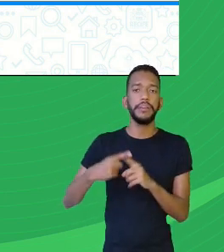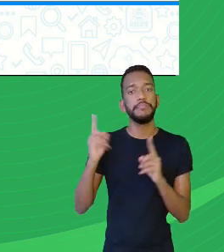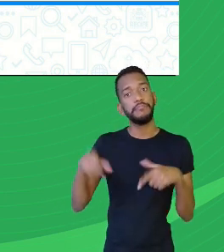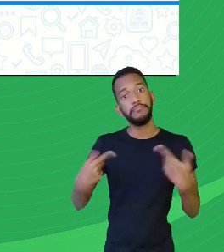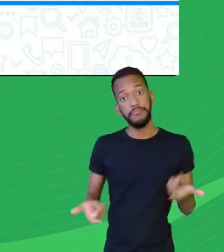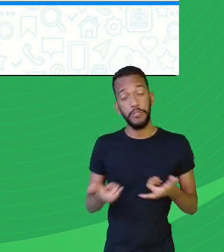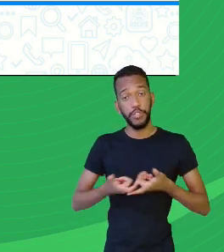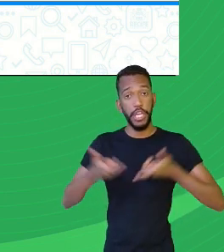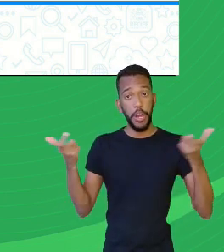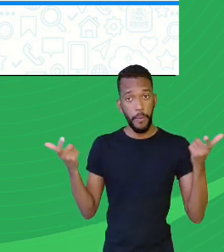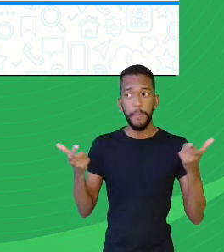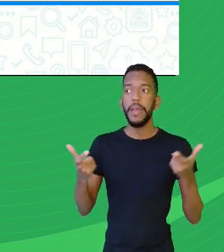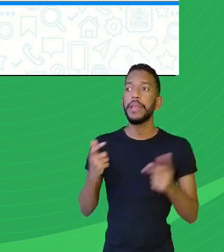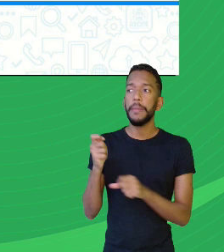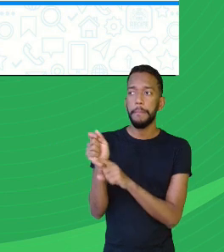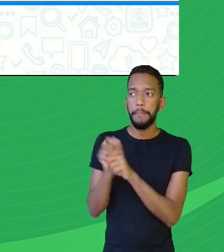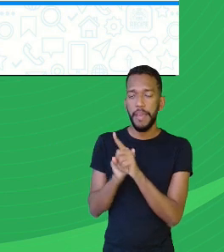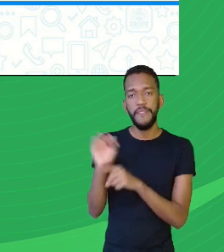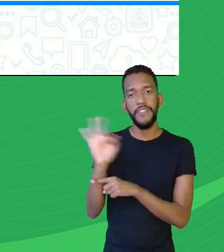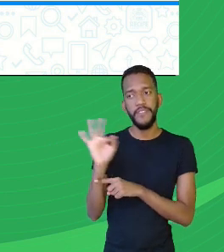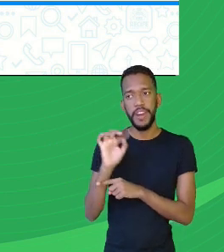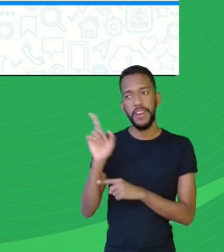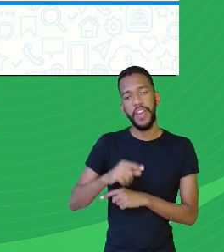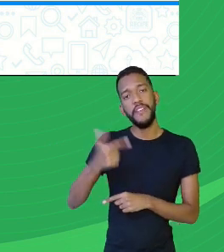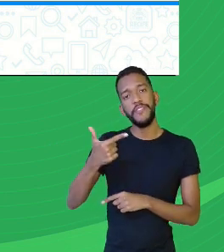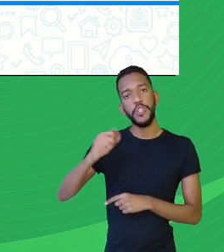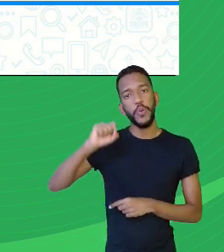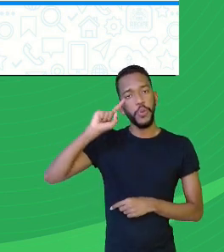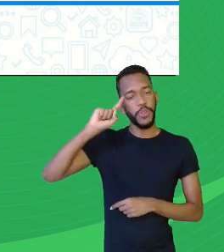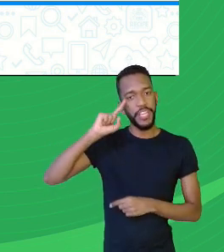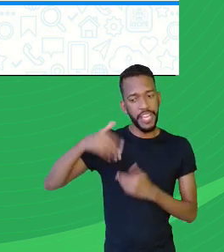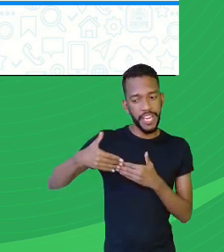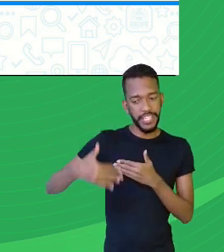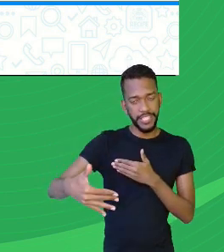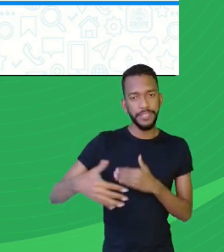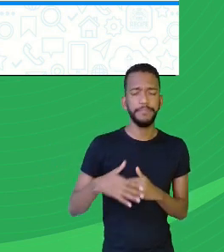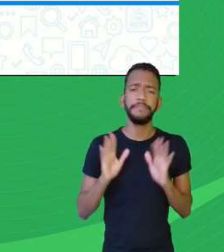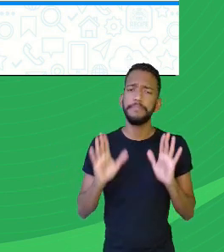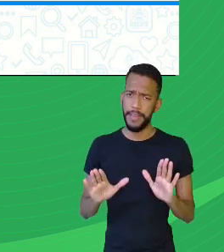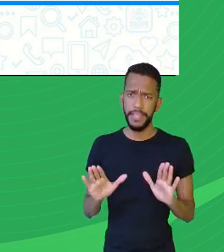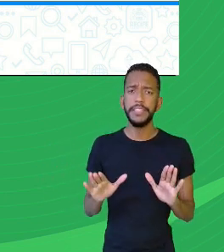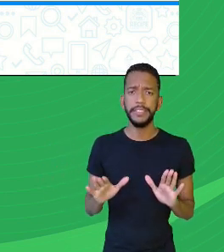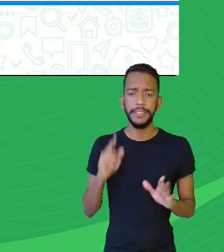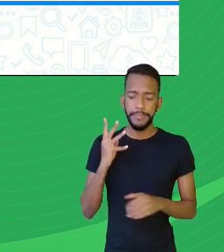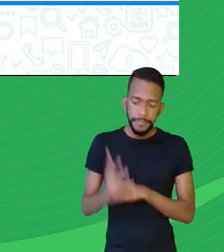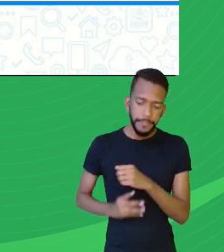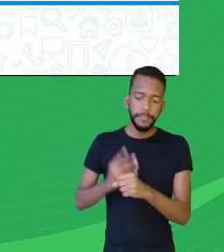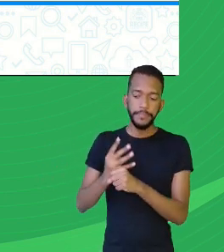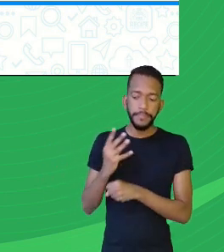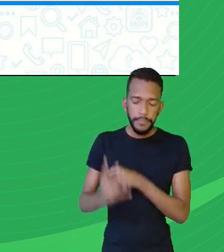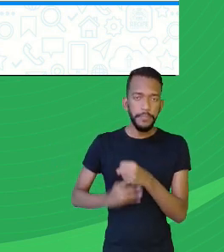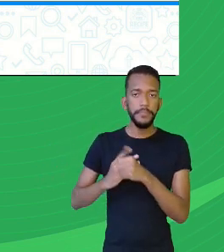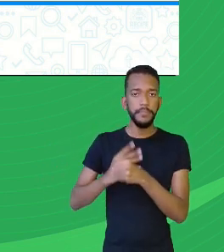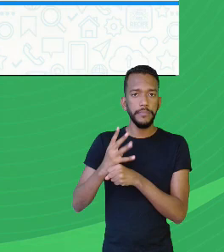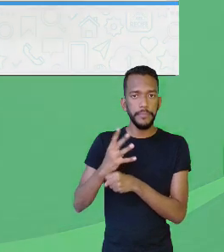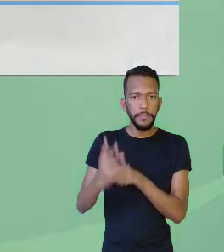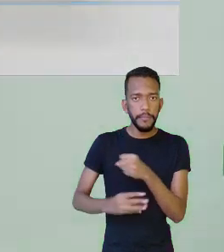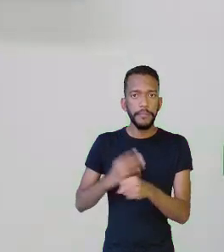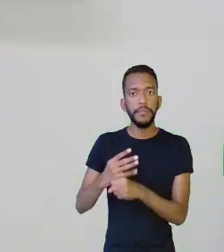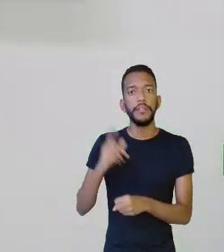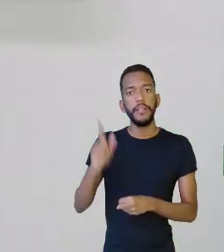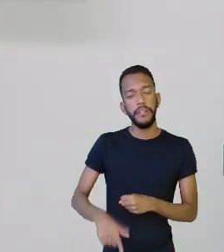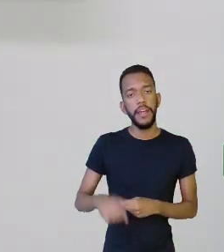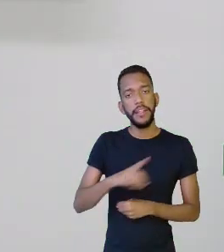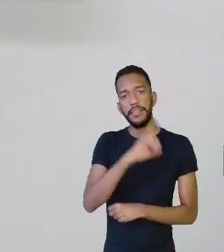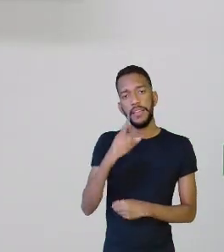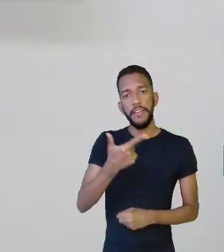geralmente, o mês de fevereiro tem 28 dias. 28 dias. Mas, de 4 em 4 anos, ele tem